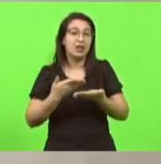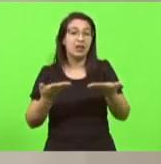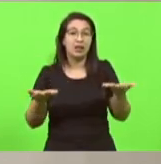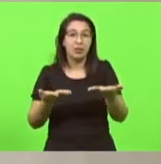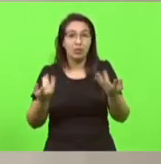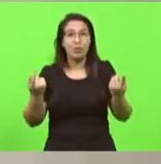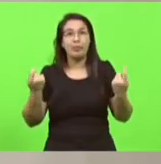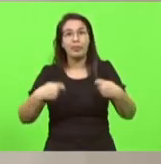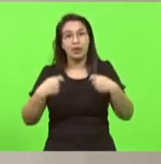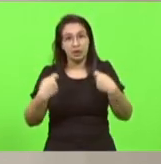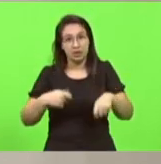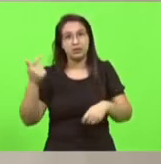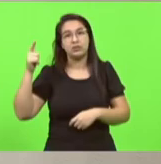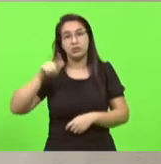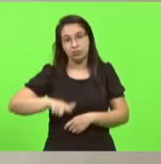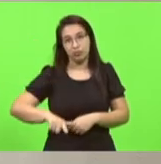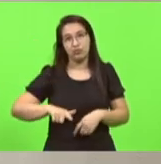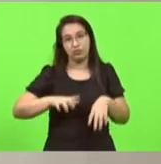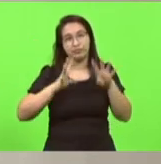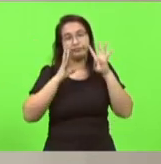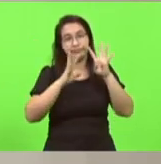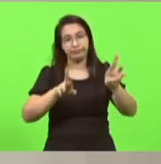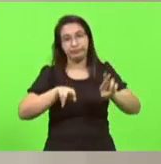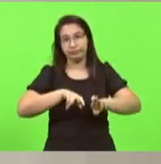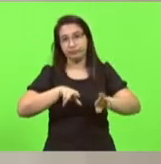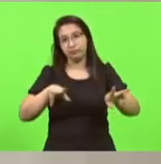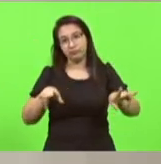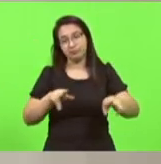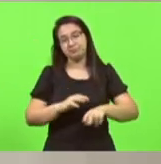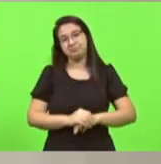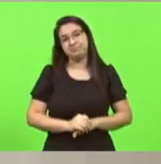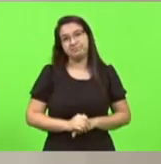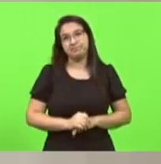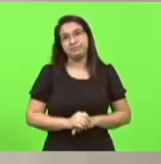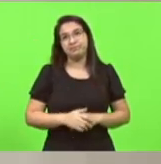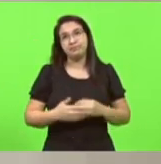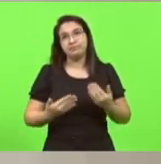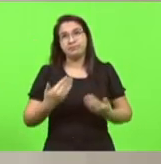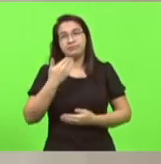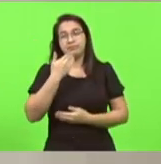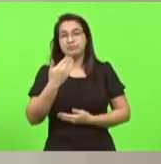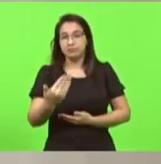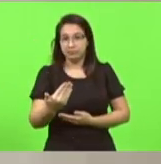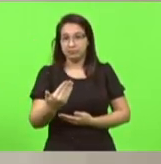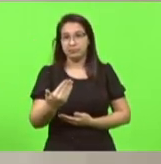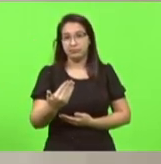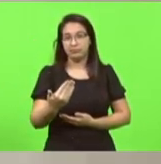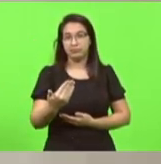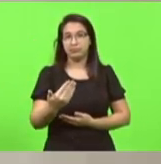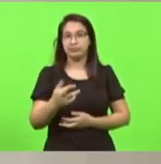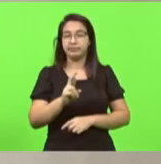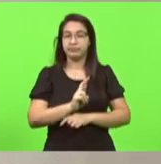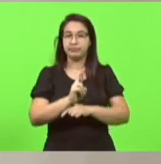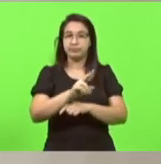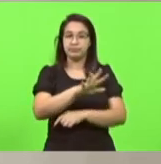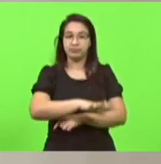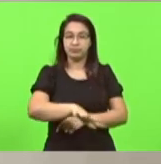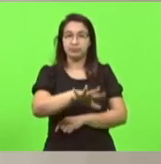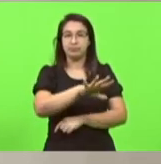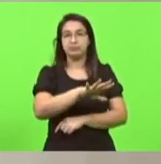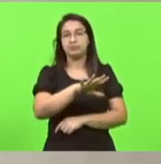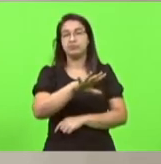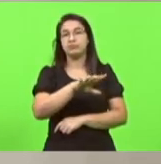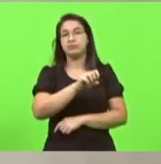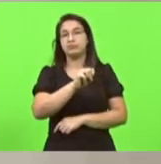precisa de um olhar diferente pelo DENIT. Portanto, eu faço essa moção em nome da região toda, em nome dos